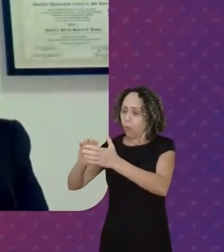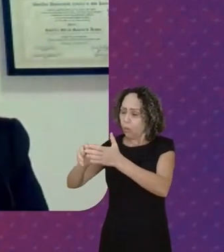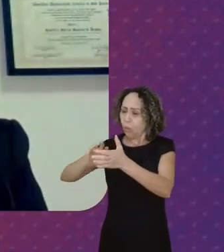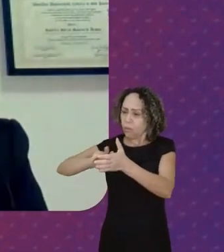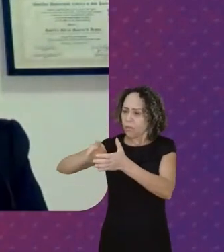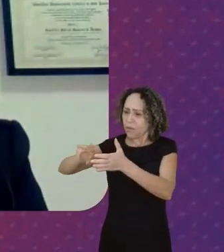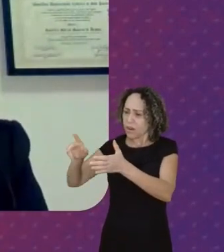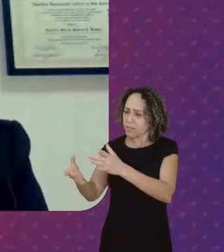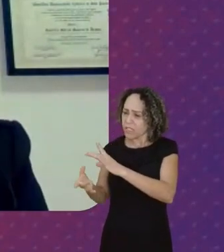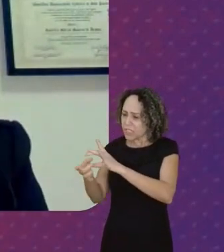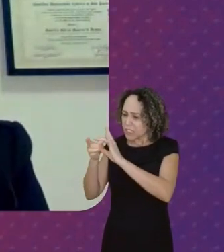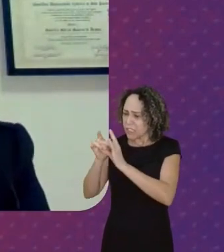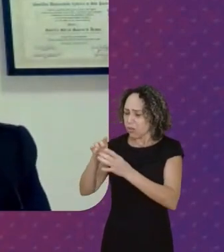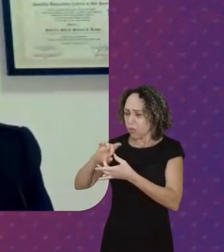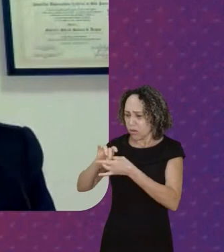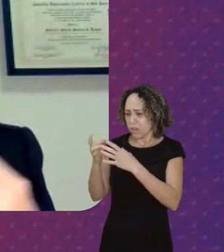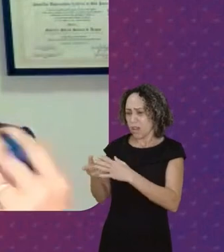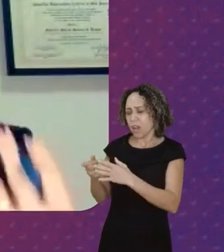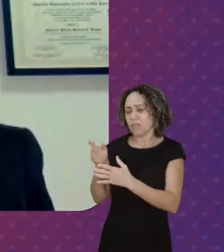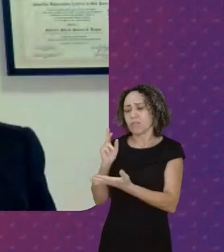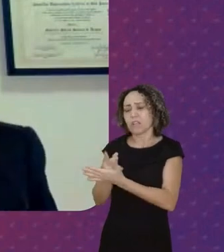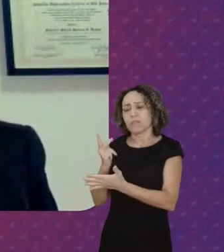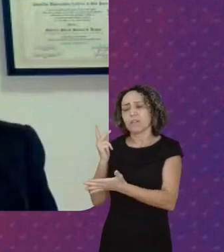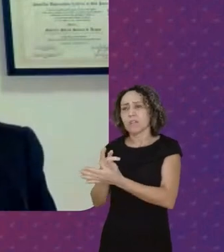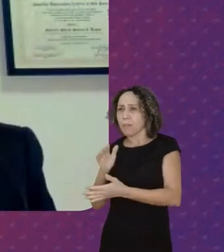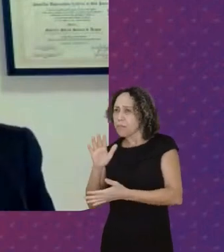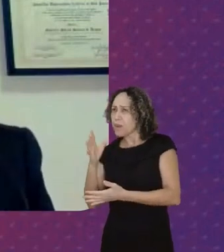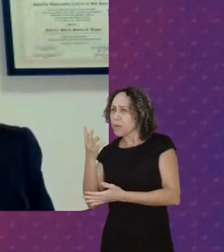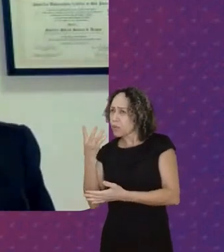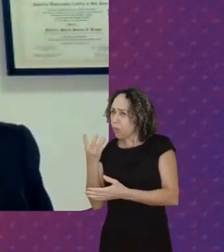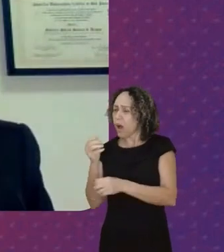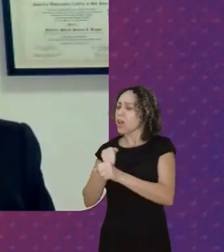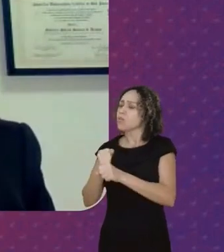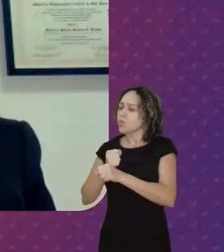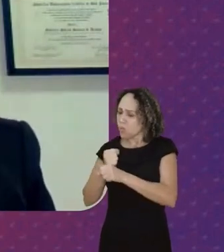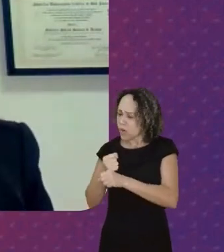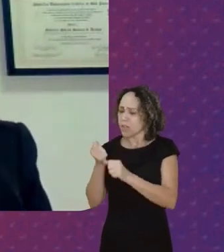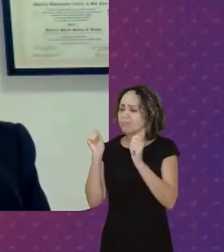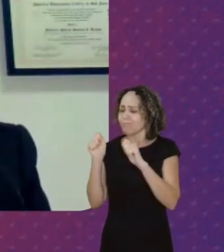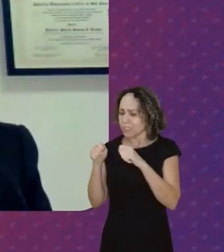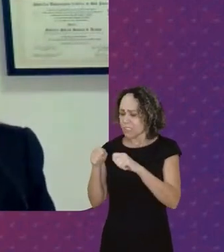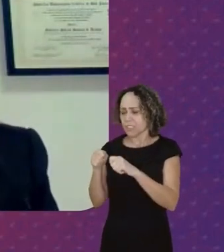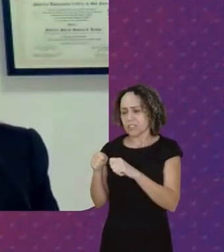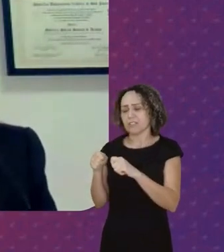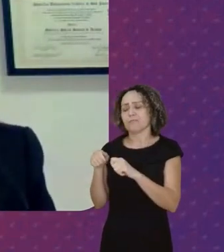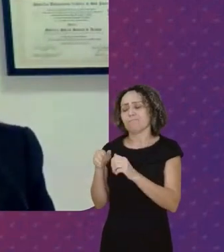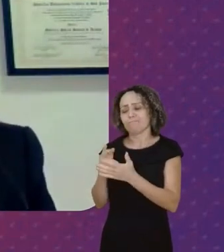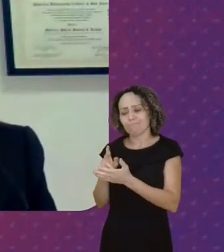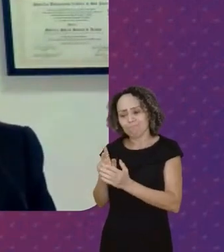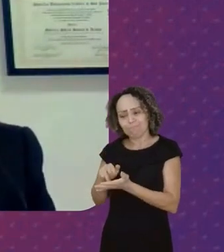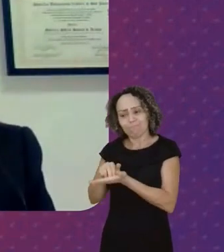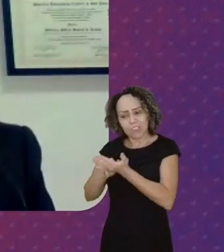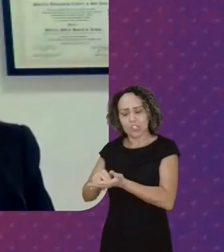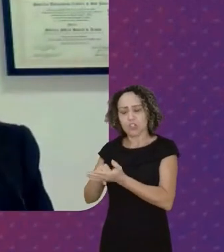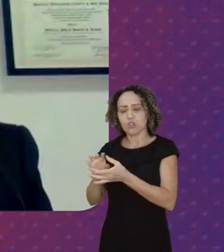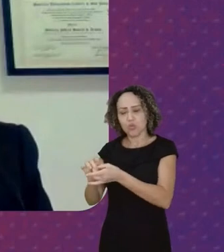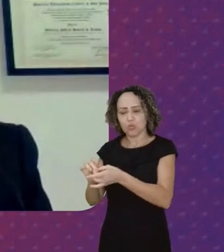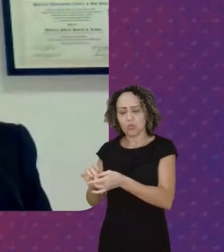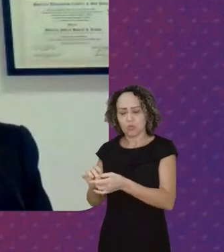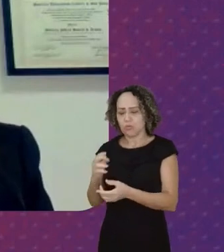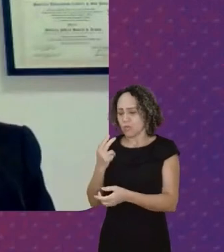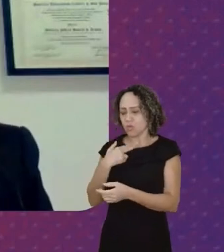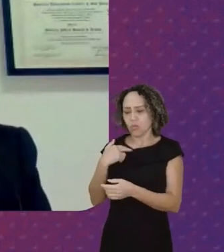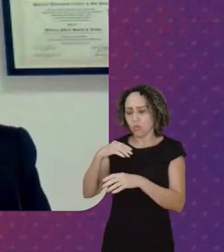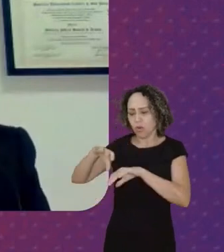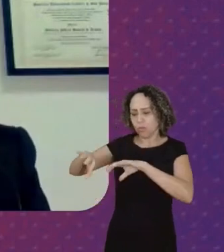exigem fidelidade partidária. Então, mesmo que eles tenham ali assegurada a identidade, a autonomia própria,